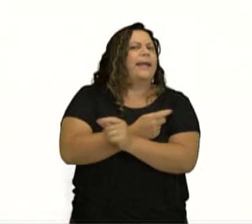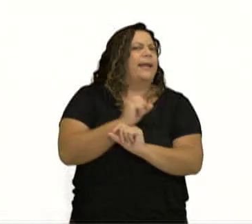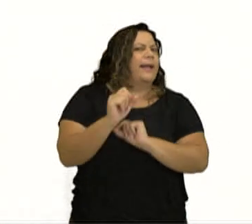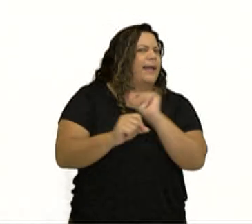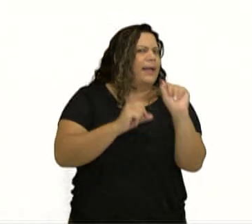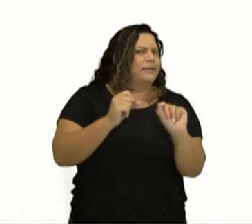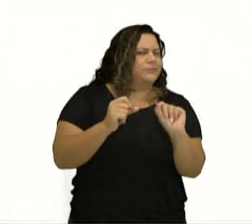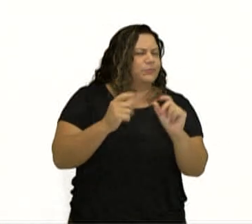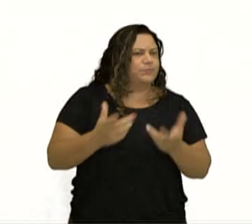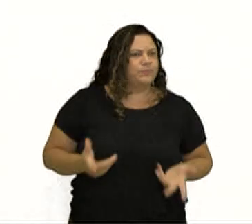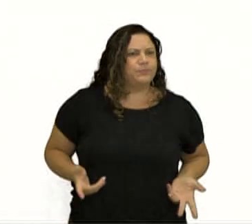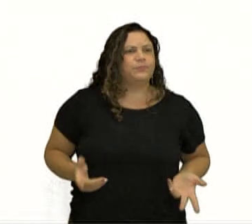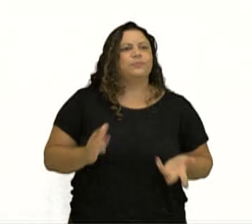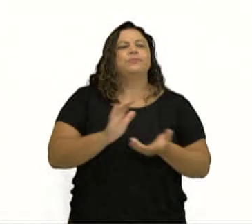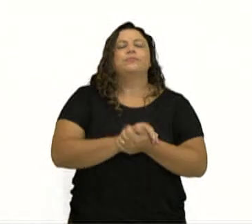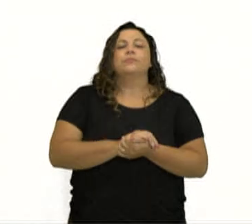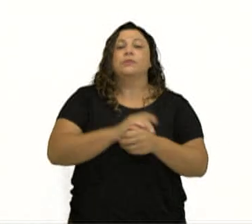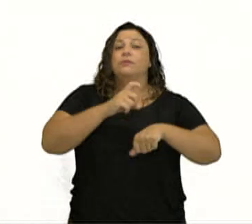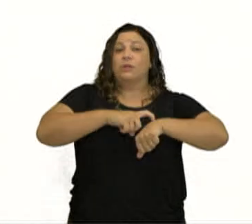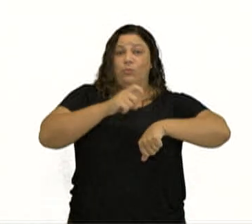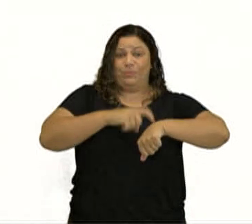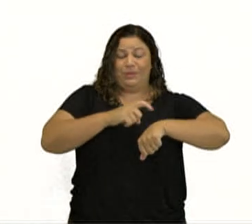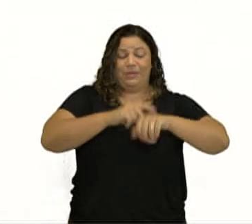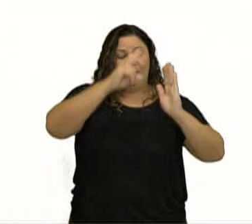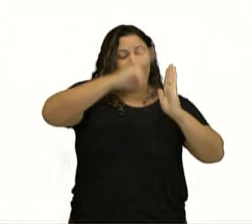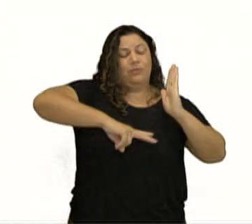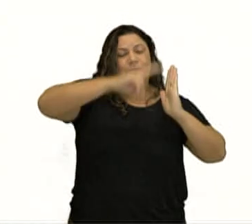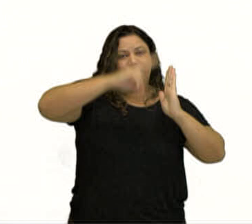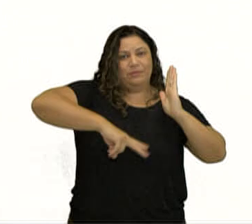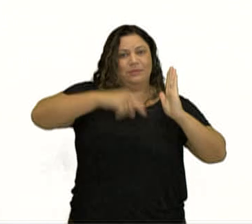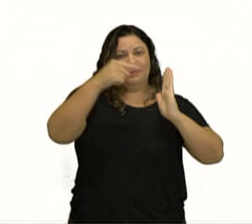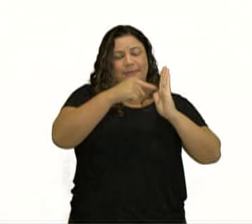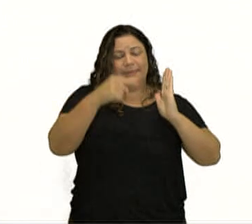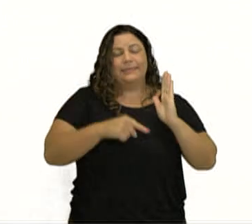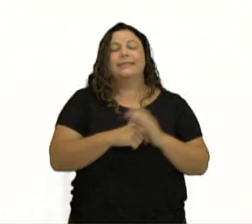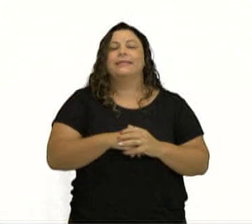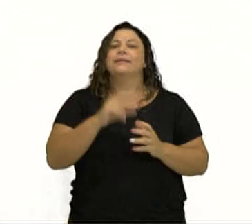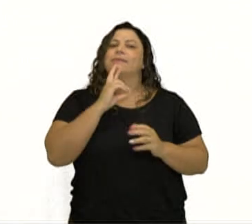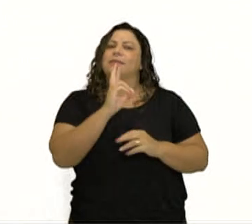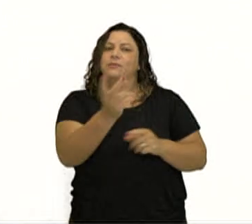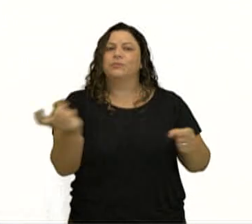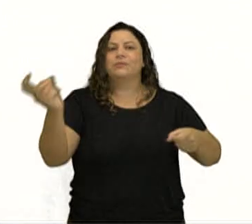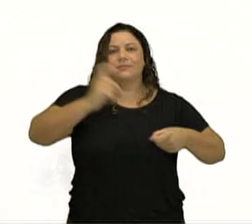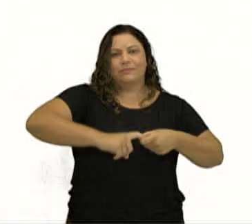incorreto afirmar. Eu vou te dar um tempinho para que você leia, responda e eu já volto.